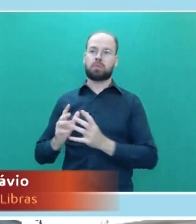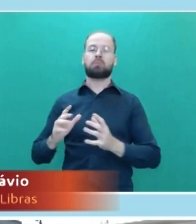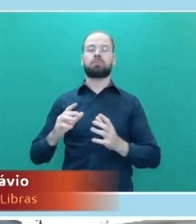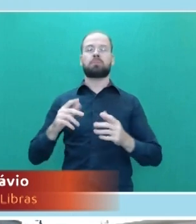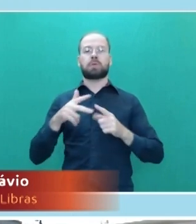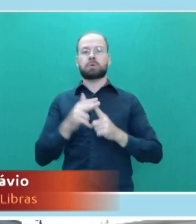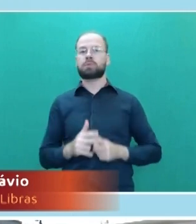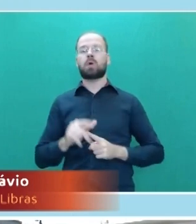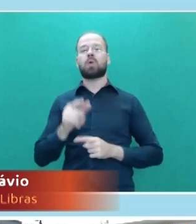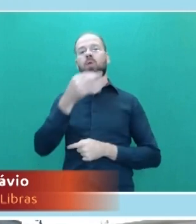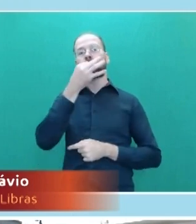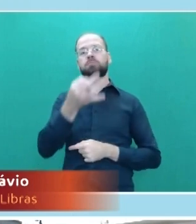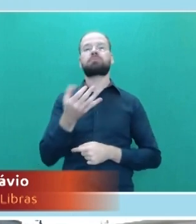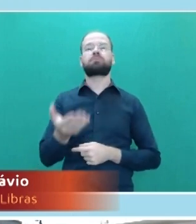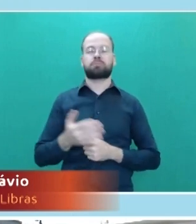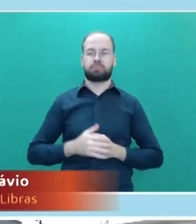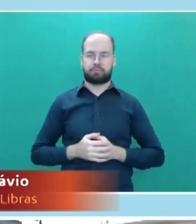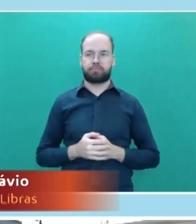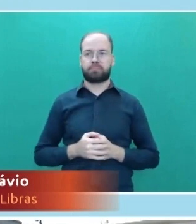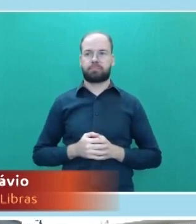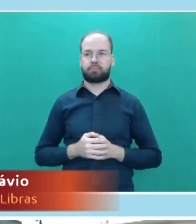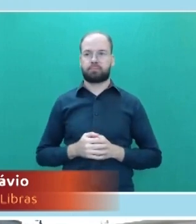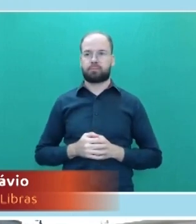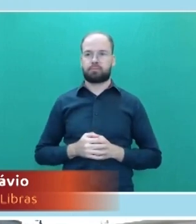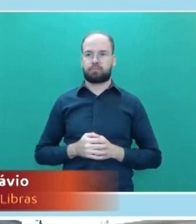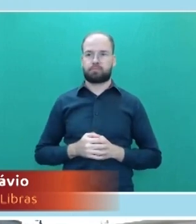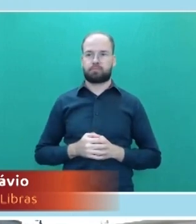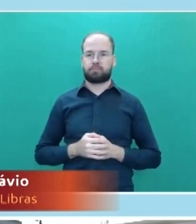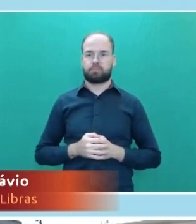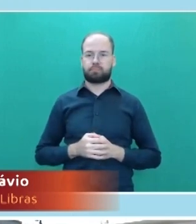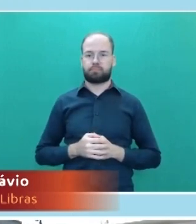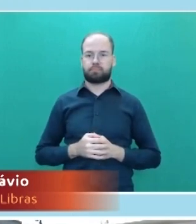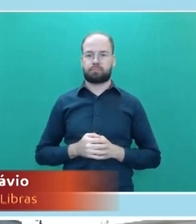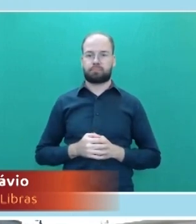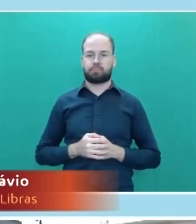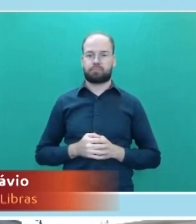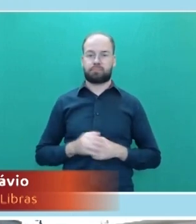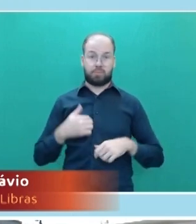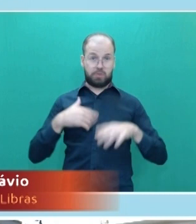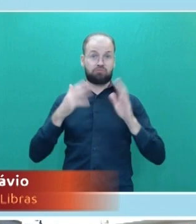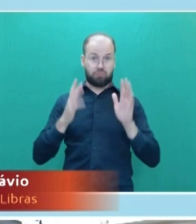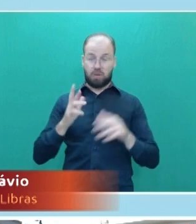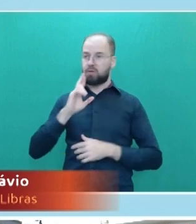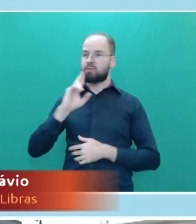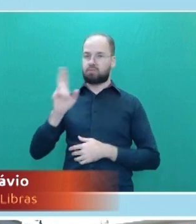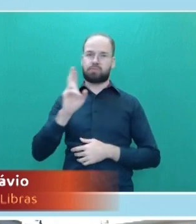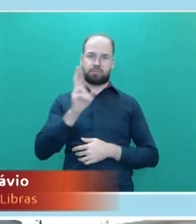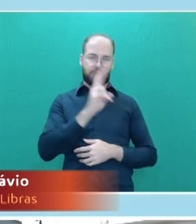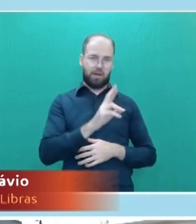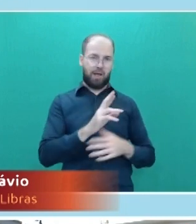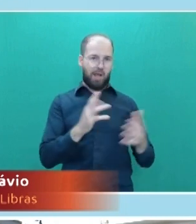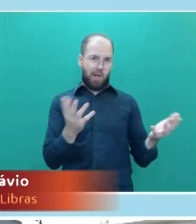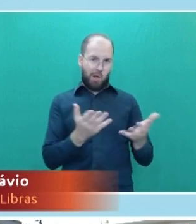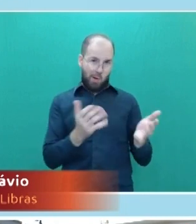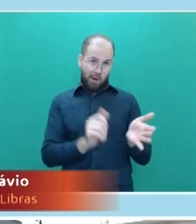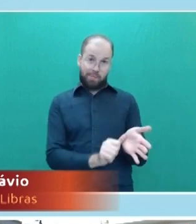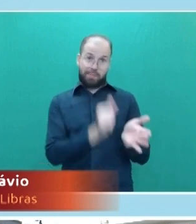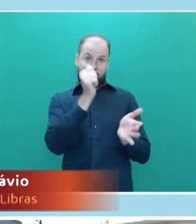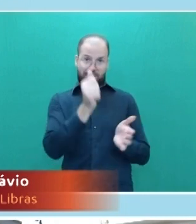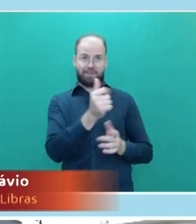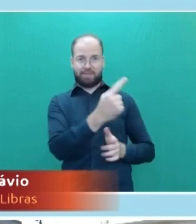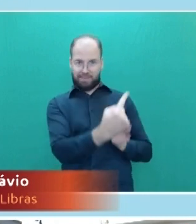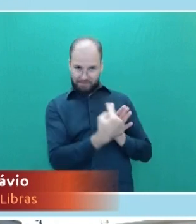acha? Camila, olha, já respondi essa pergunta algumas outras vezes, lógico que não por você, né? Porque é a primeira vez que nós estamos